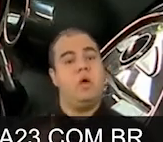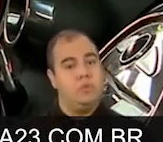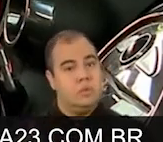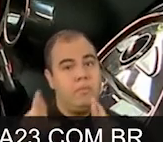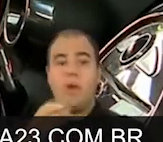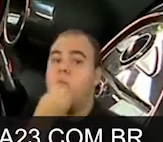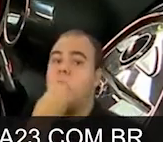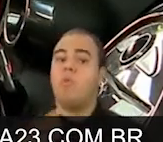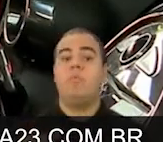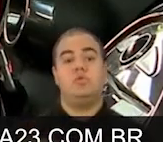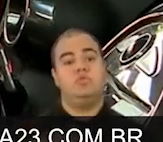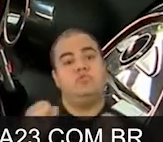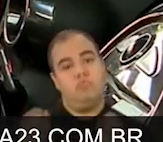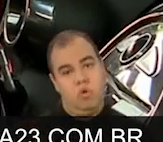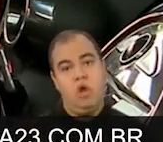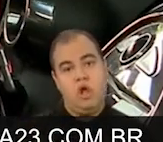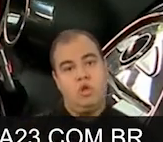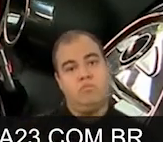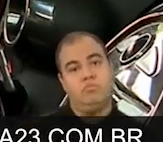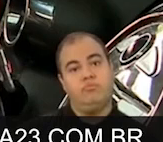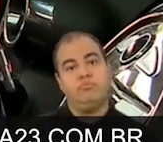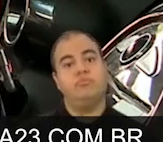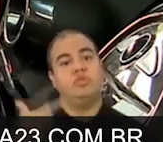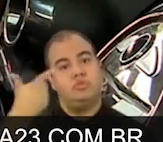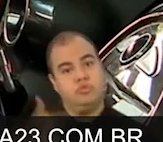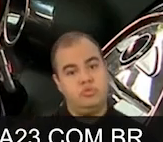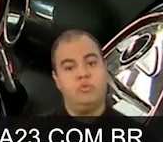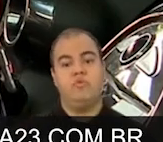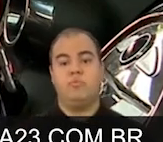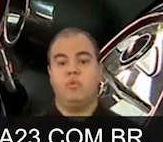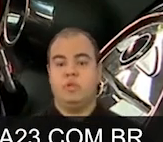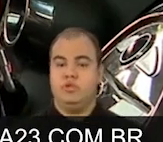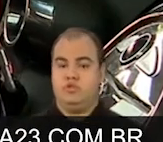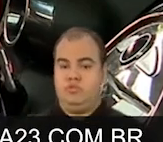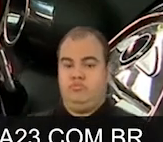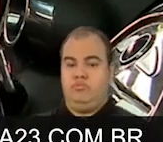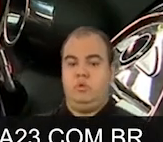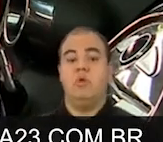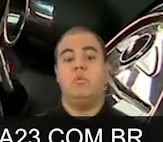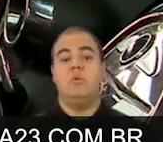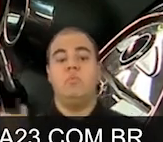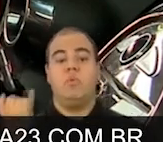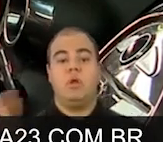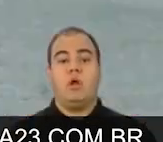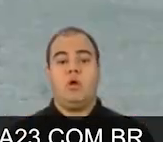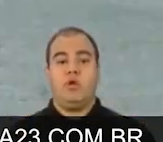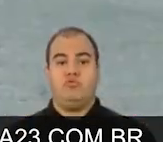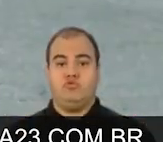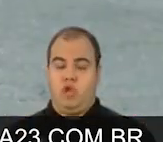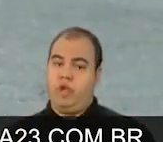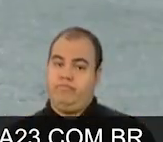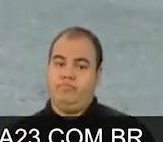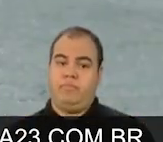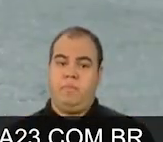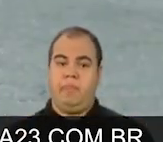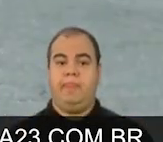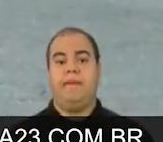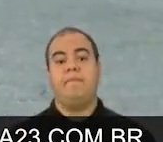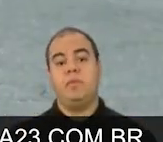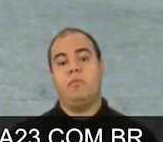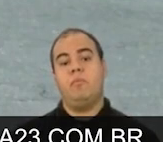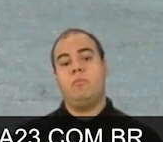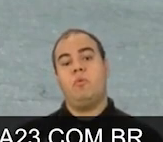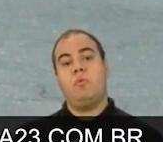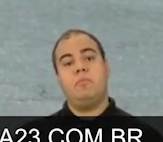suficiente para a gente poder, né, ganhar esse mercado de novo e poder ganhar mais dinheiro, claro. Porque o que importa no final é o dinheiro no bolso. O Mobizap SP foi lançado